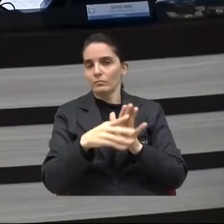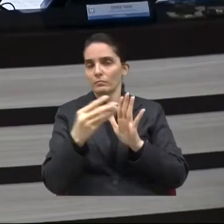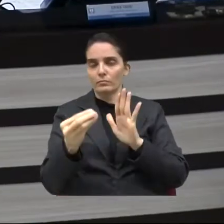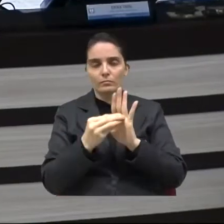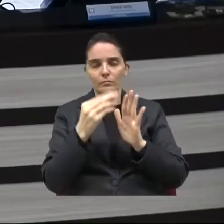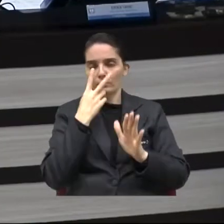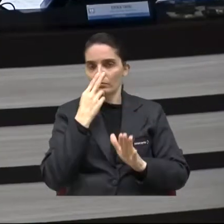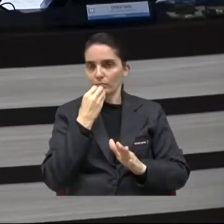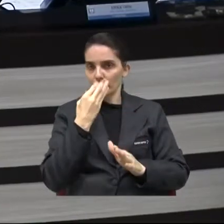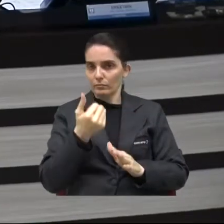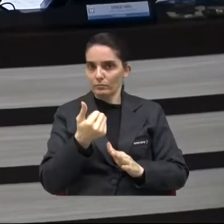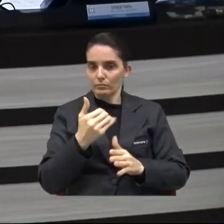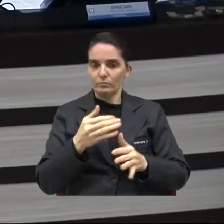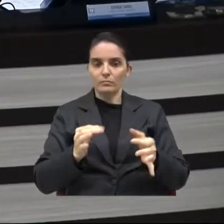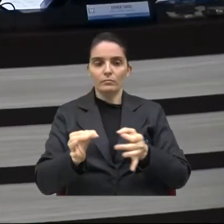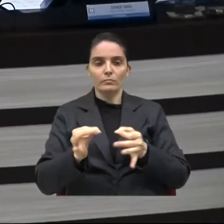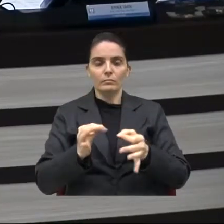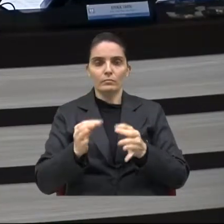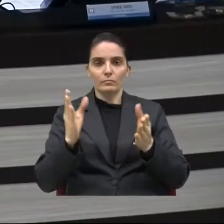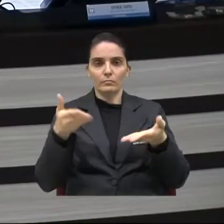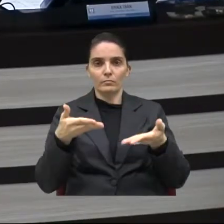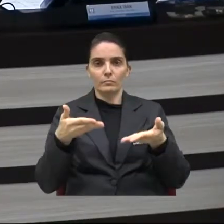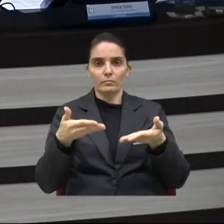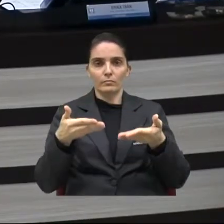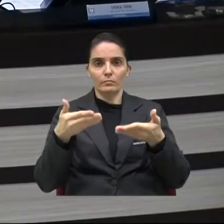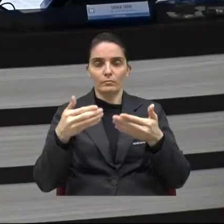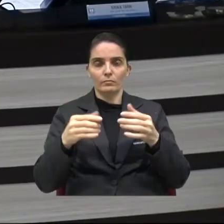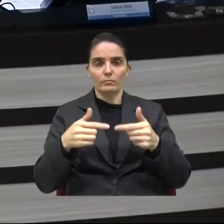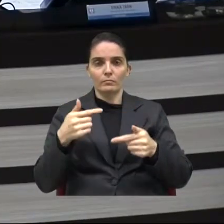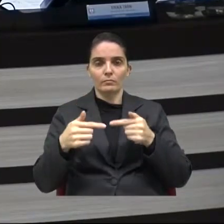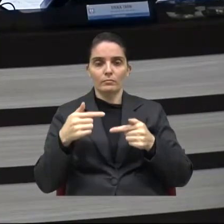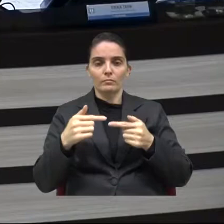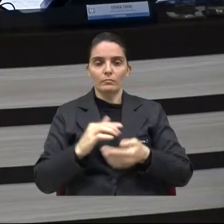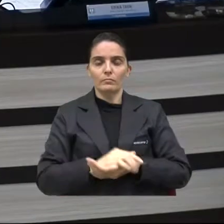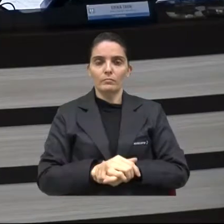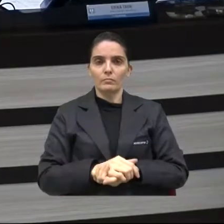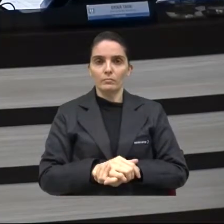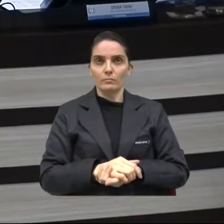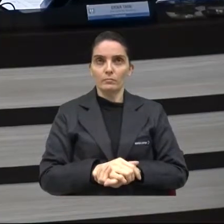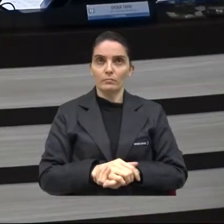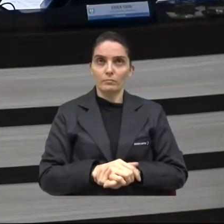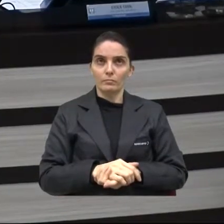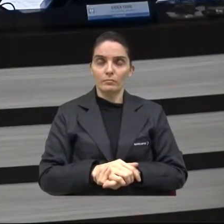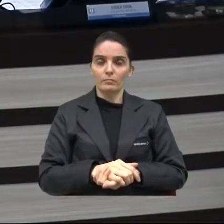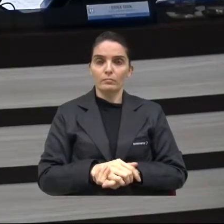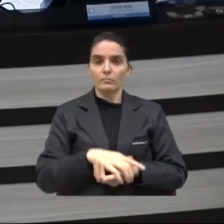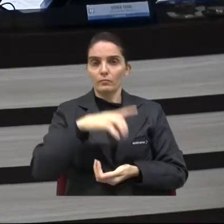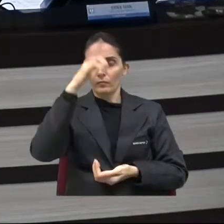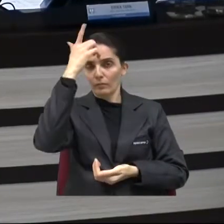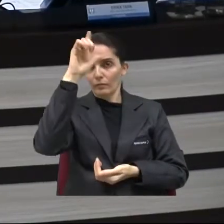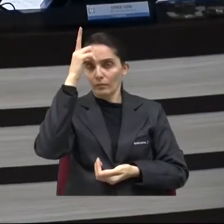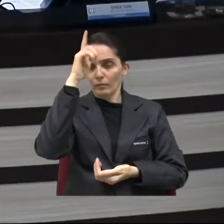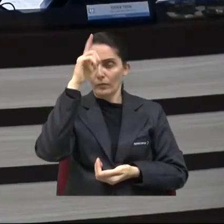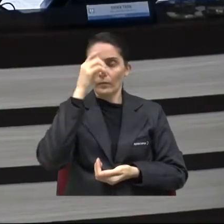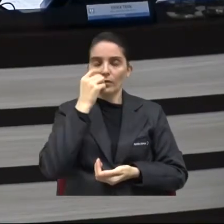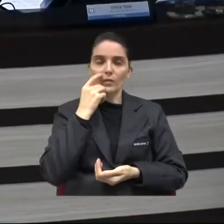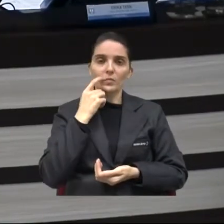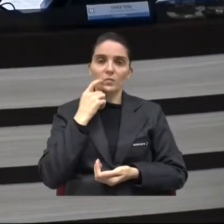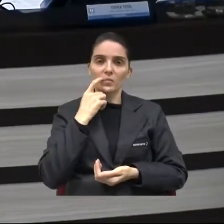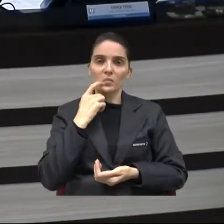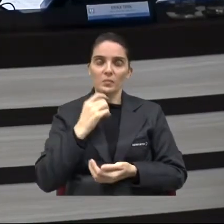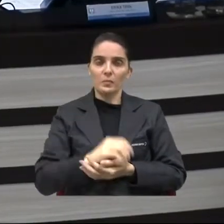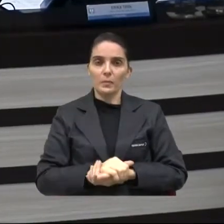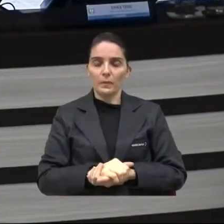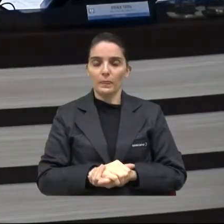parecer é favorável. O projeto está em discussão. Eu quero discutir, senhor presidente. Com a palavra, vereador Lemão da